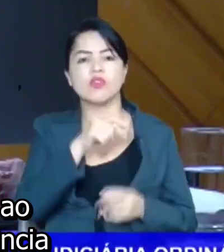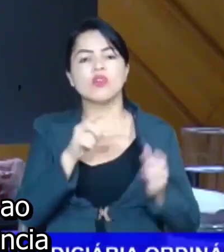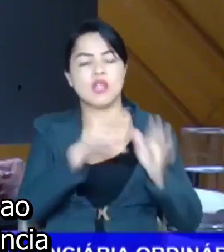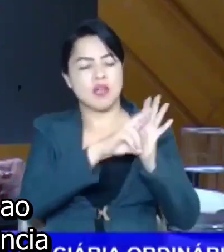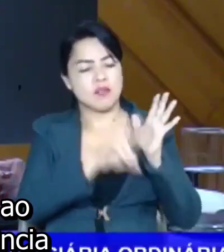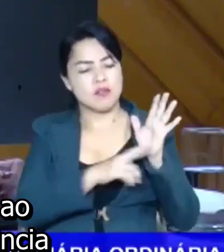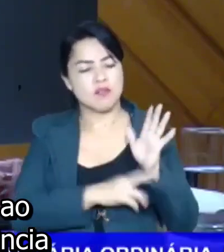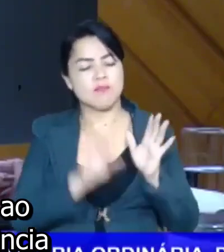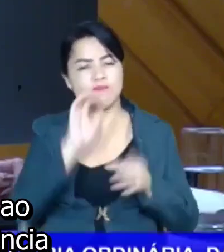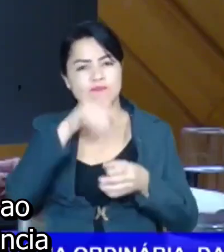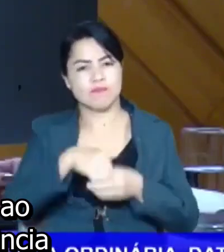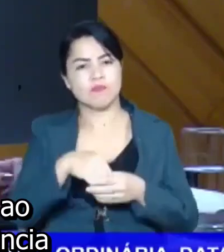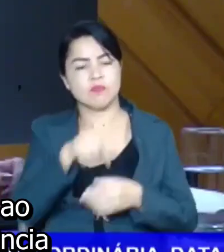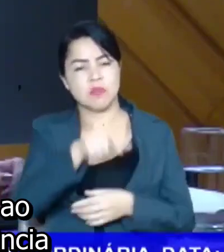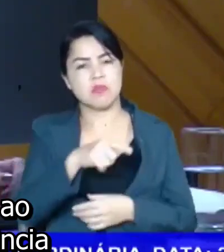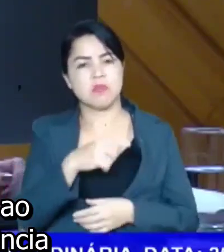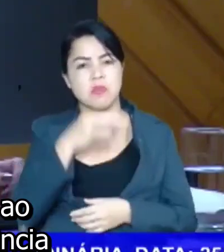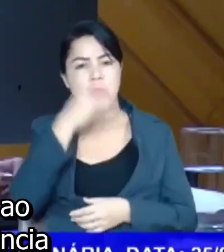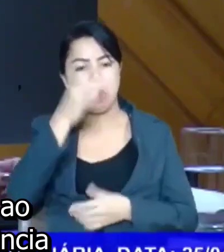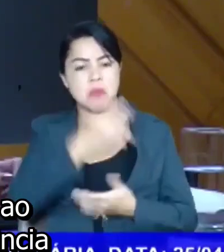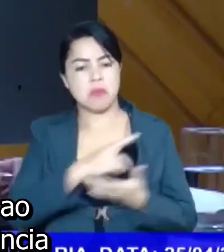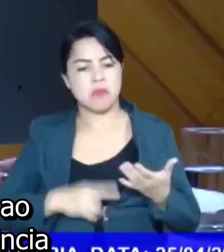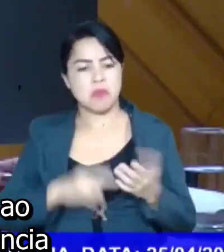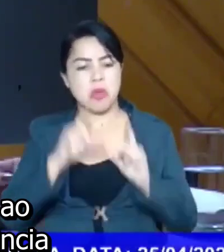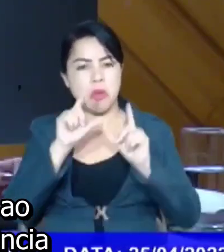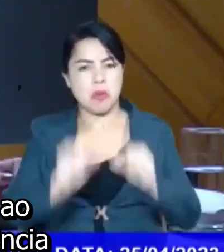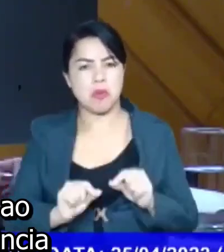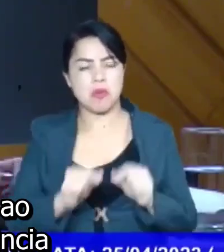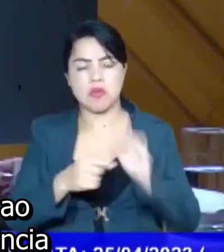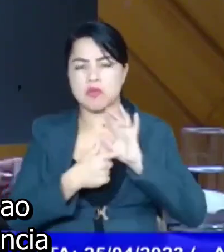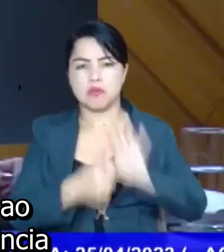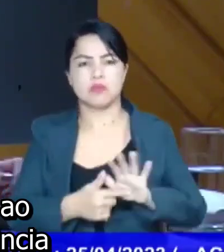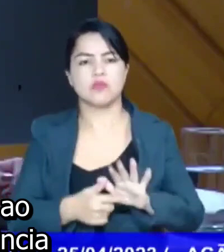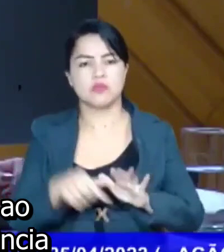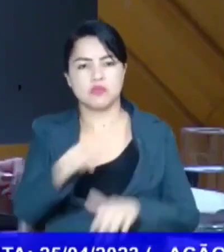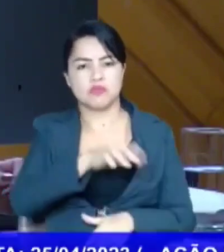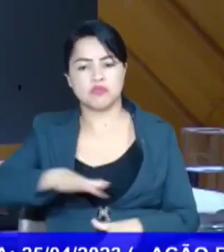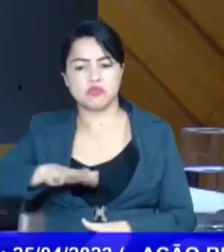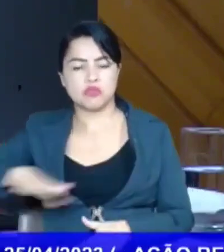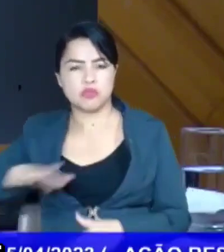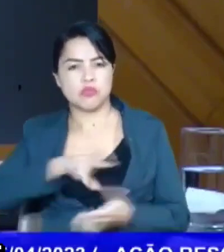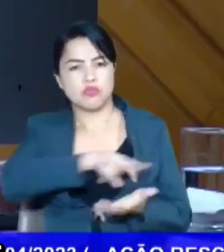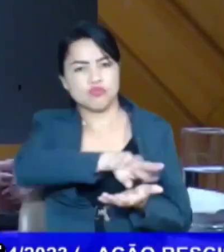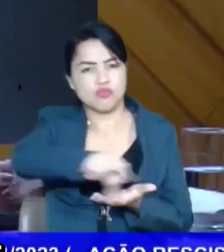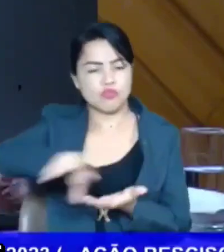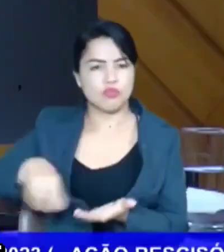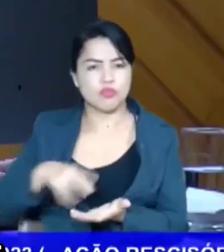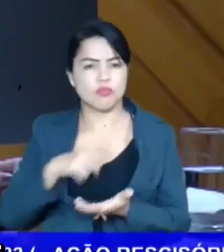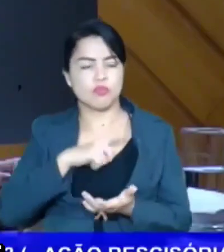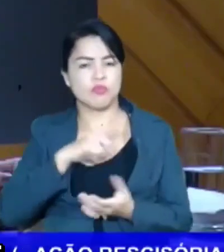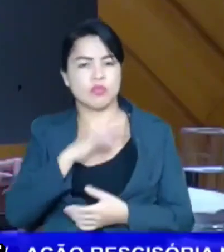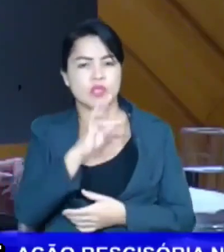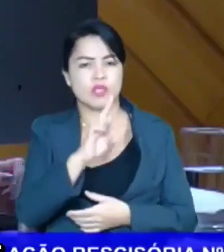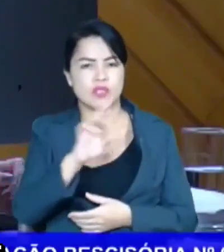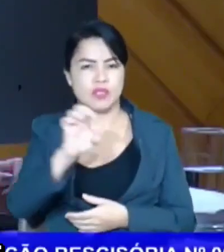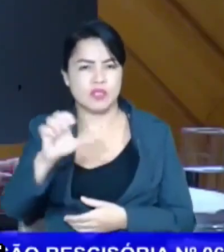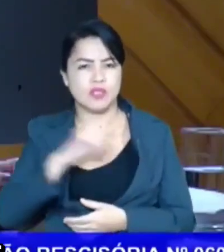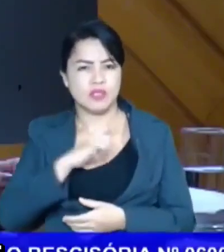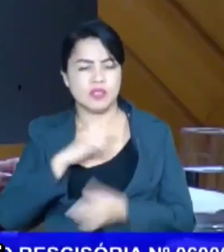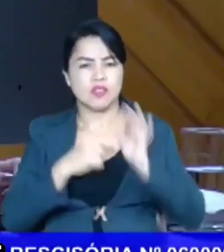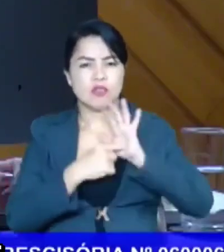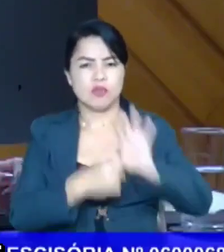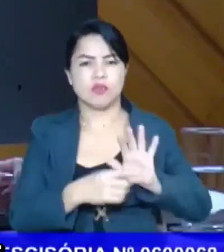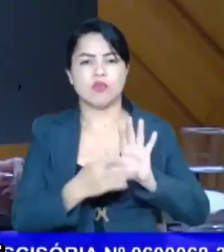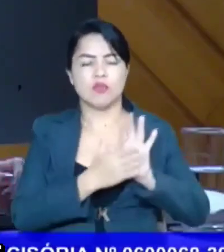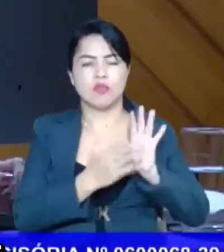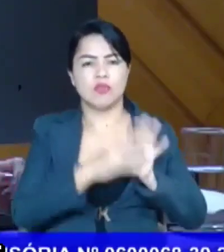legislador falou menos do que deveria ao não abarcar os TREs no âmbito dessa competência, razão pela qual a previsão expressa nesse sentido